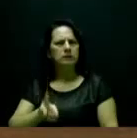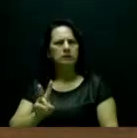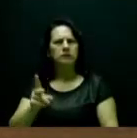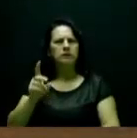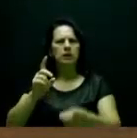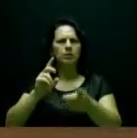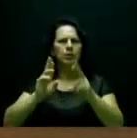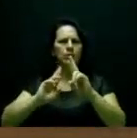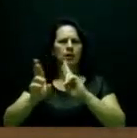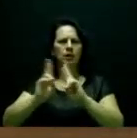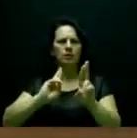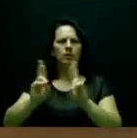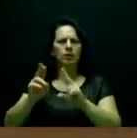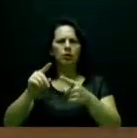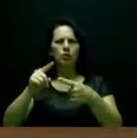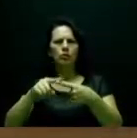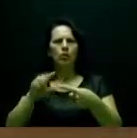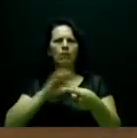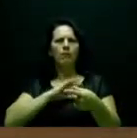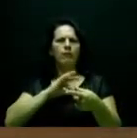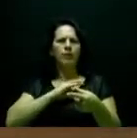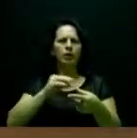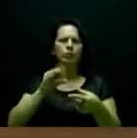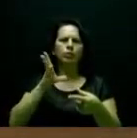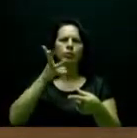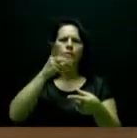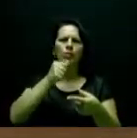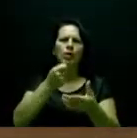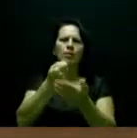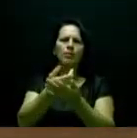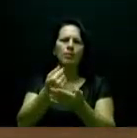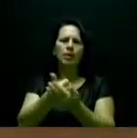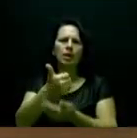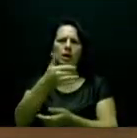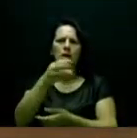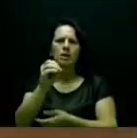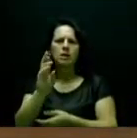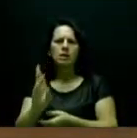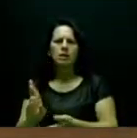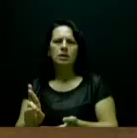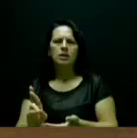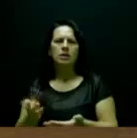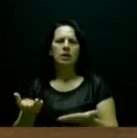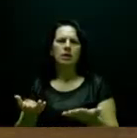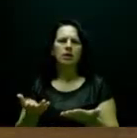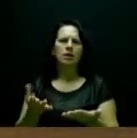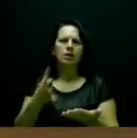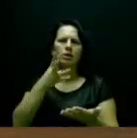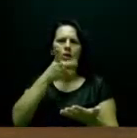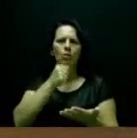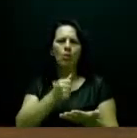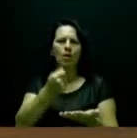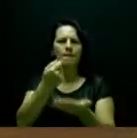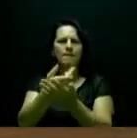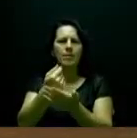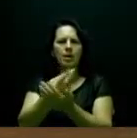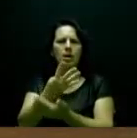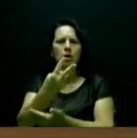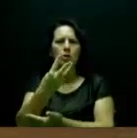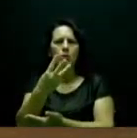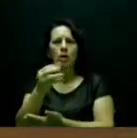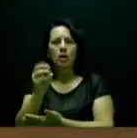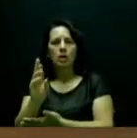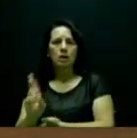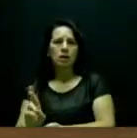Ora a prefeitura atrasa os 100, ora o governo do estado atrasa os 300, e o dono da